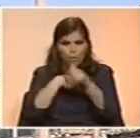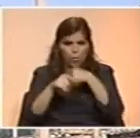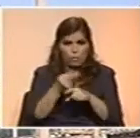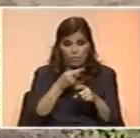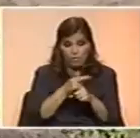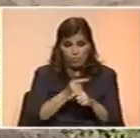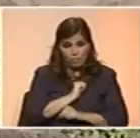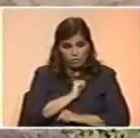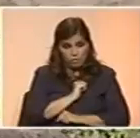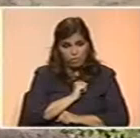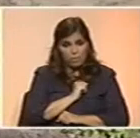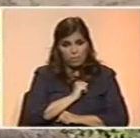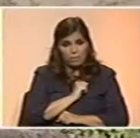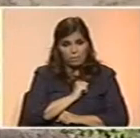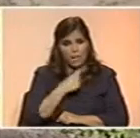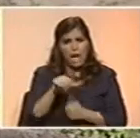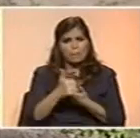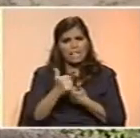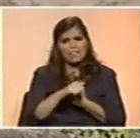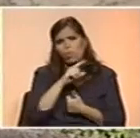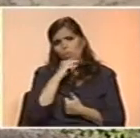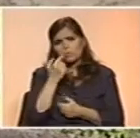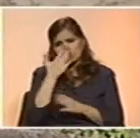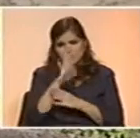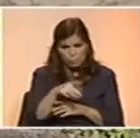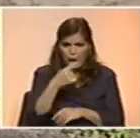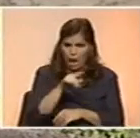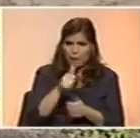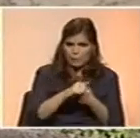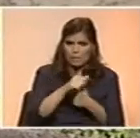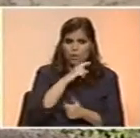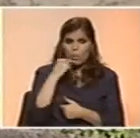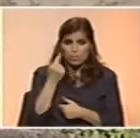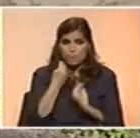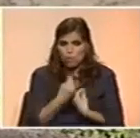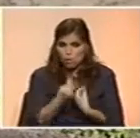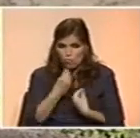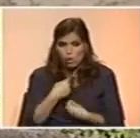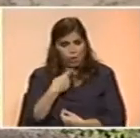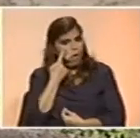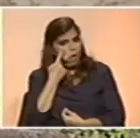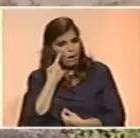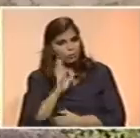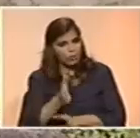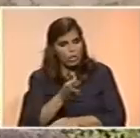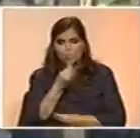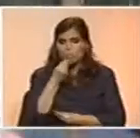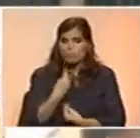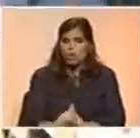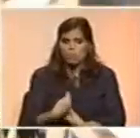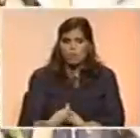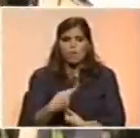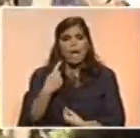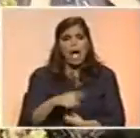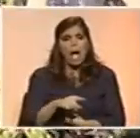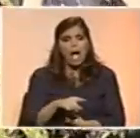alimentação. Há batata doce, por exemplo, há gente que produz batata doce e muito boa, já provei e é boa. Há este caso